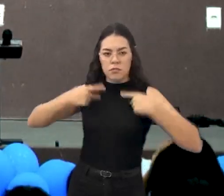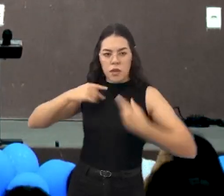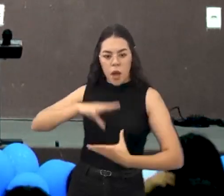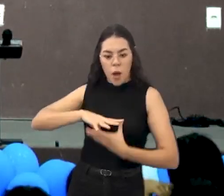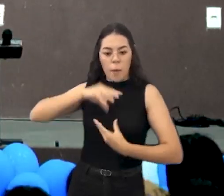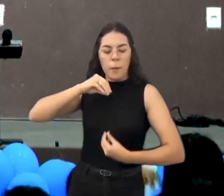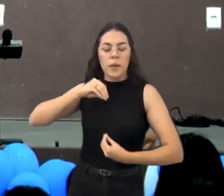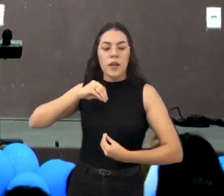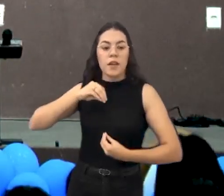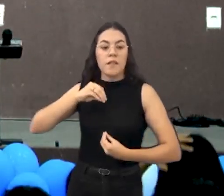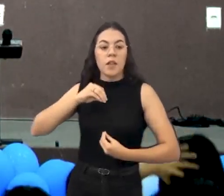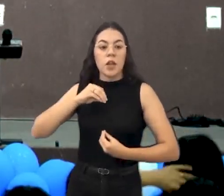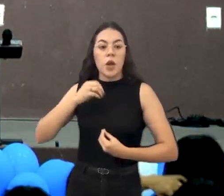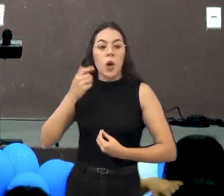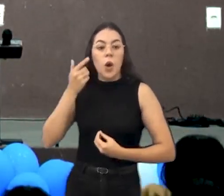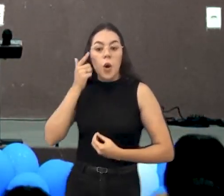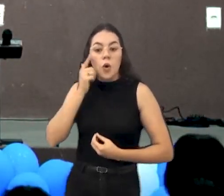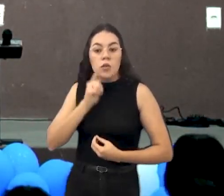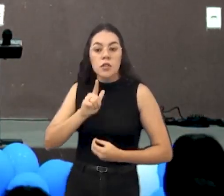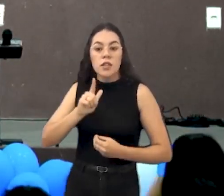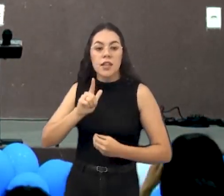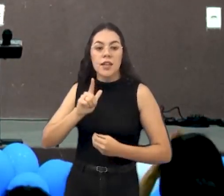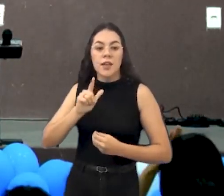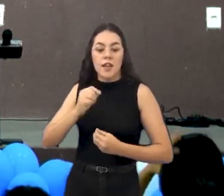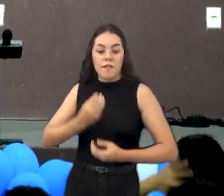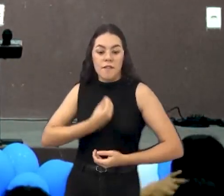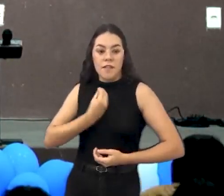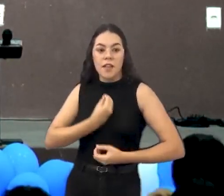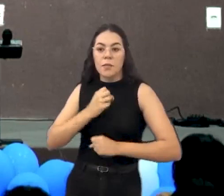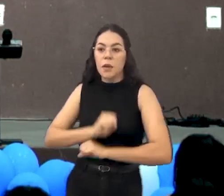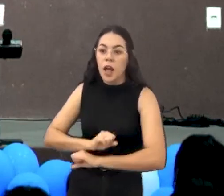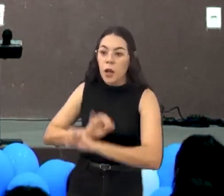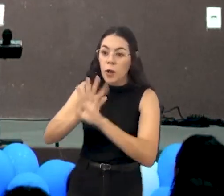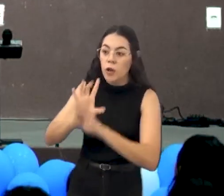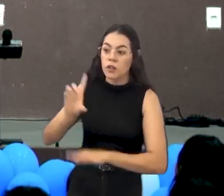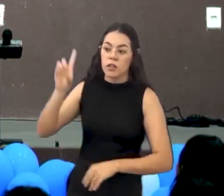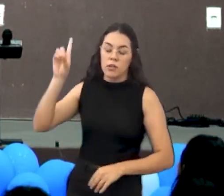foi feita para pulsar para a glória de Deus.